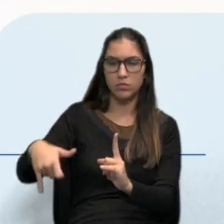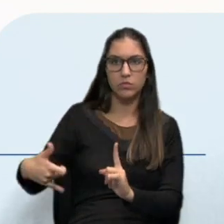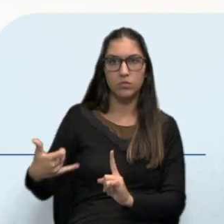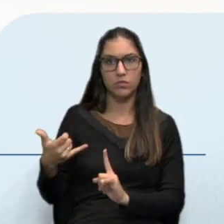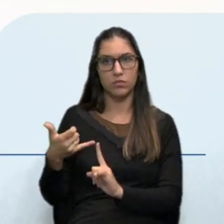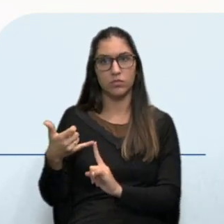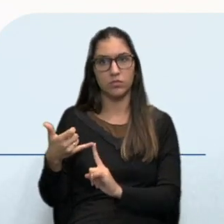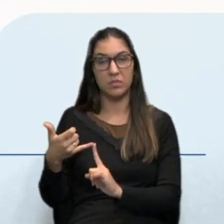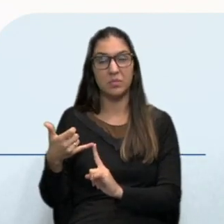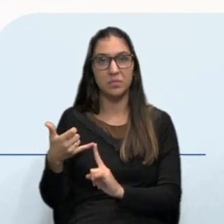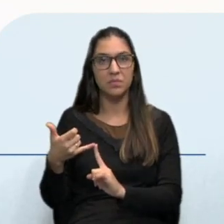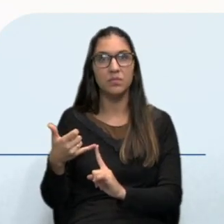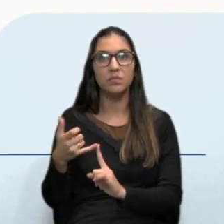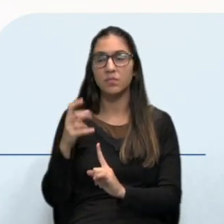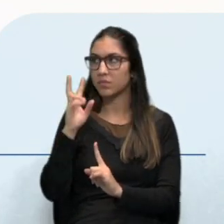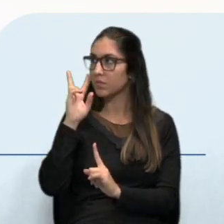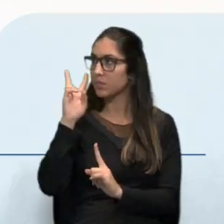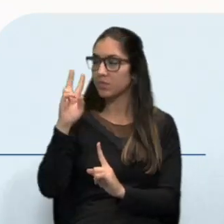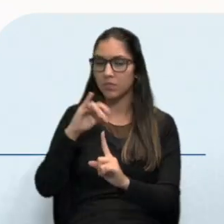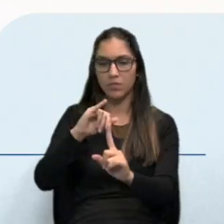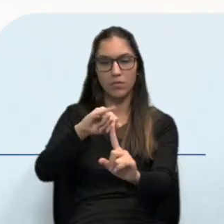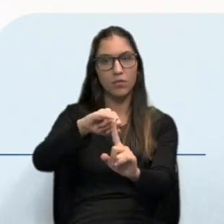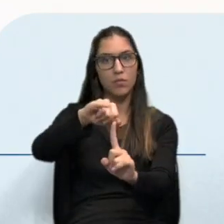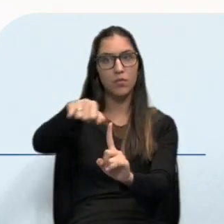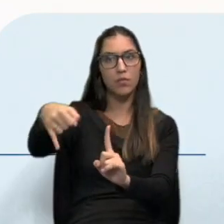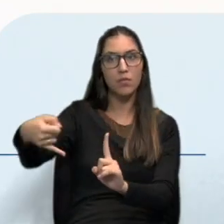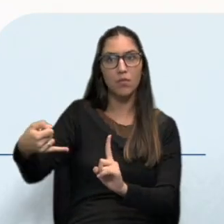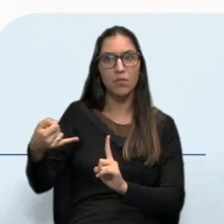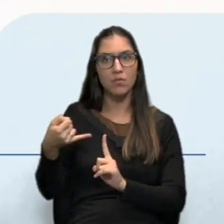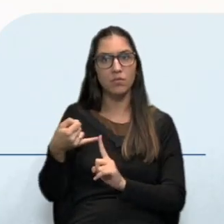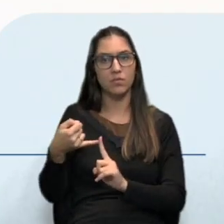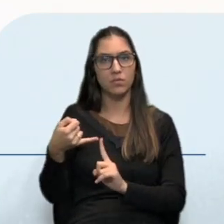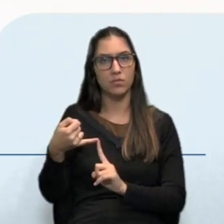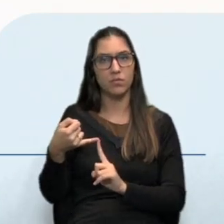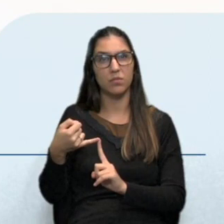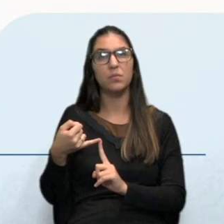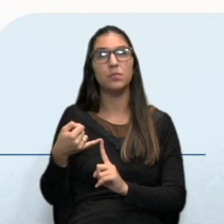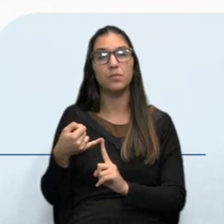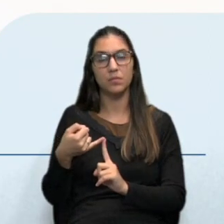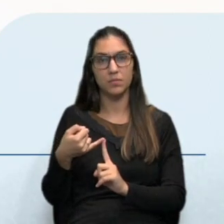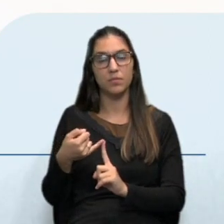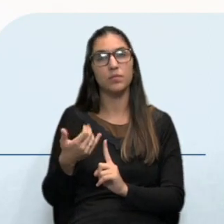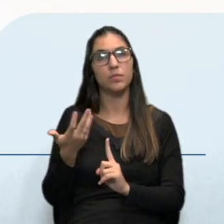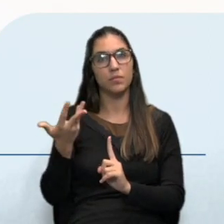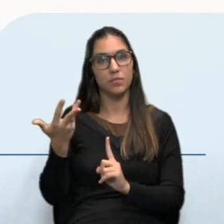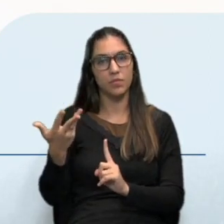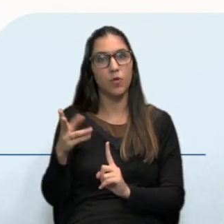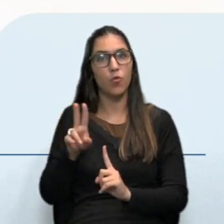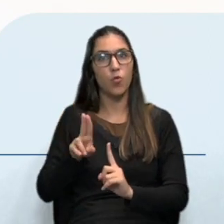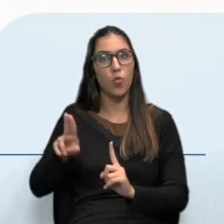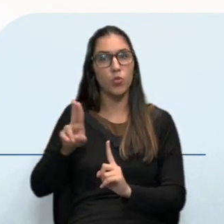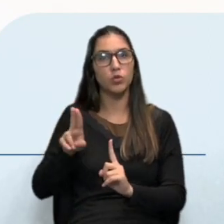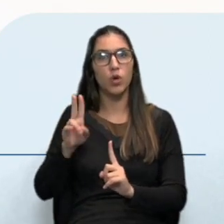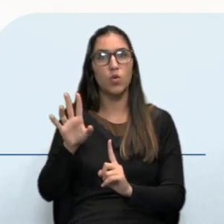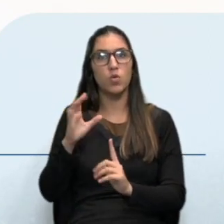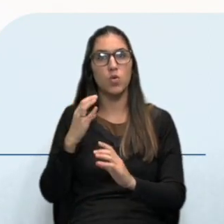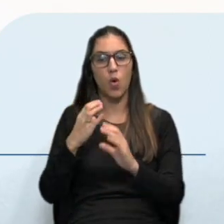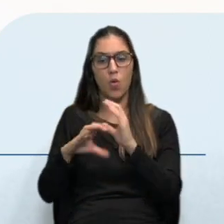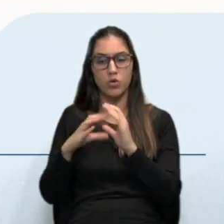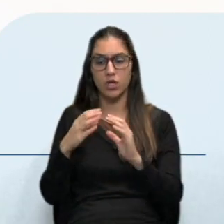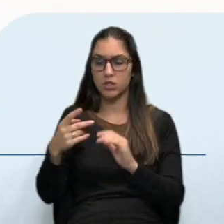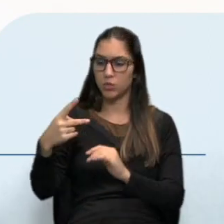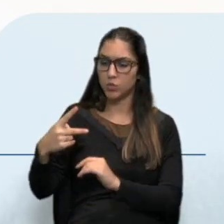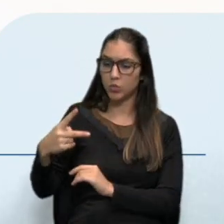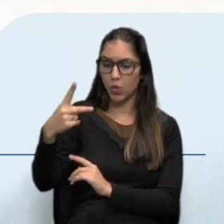receptor. Que você vê, são radiobase conectada com o receptor. Então, através da comunicação entre